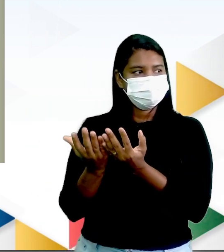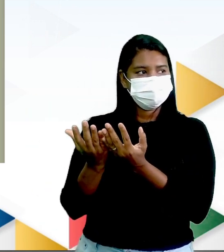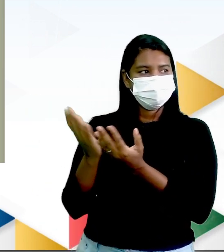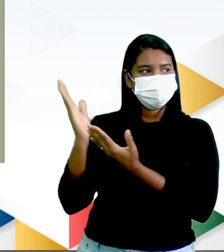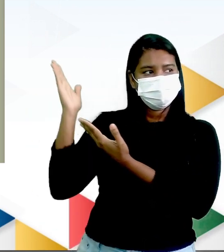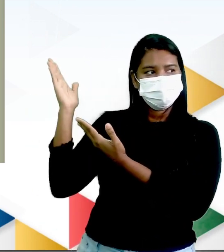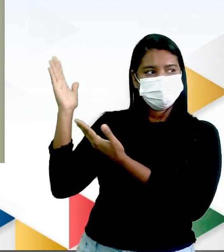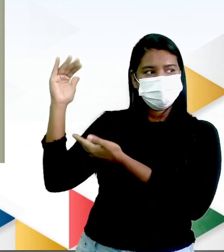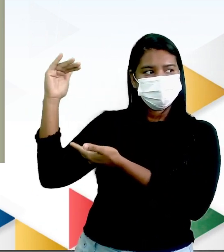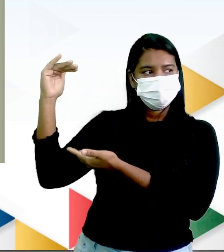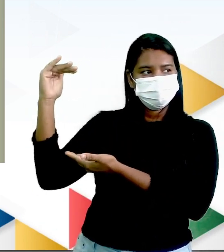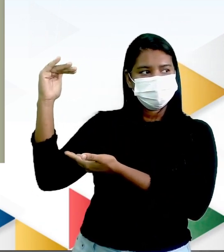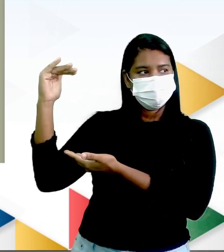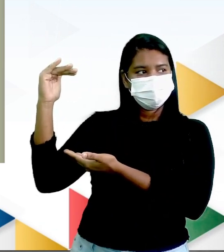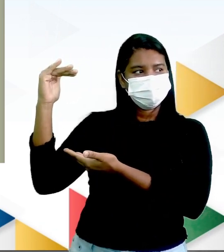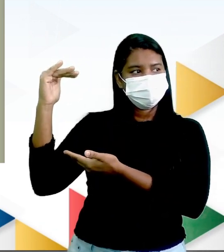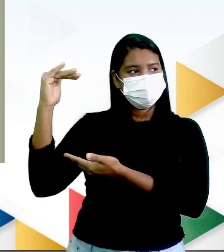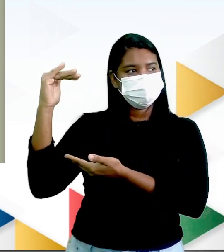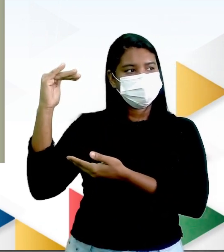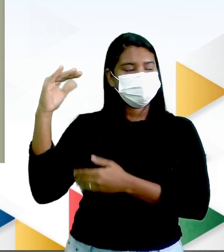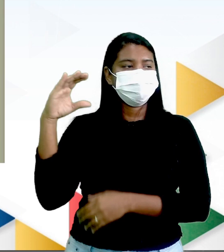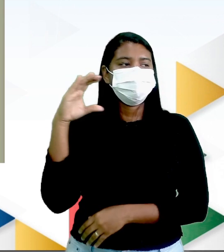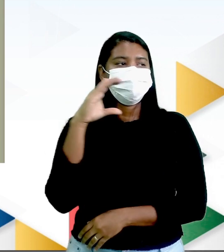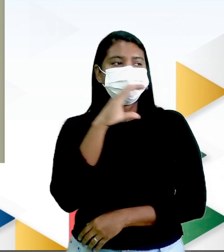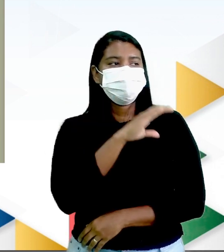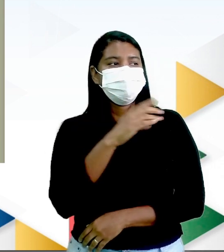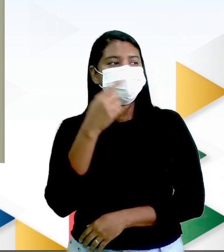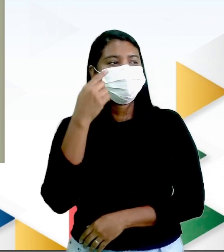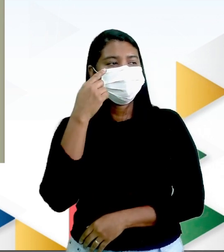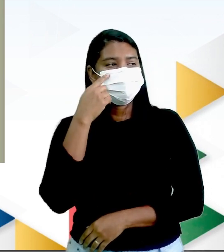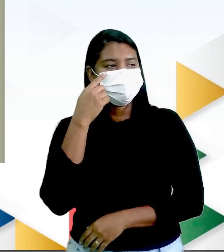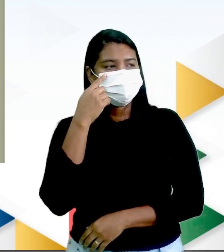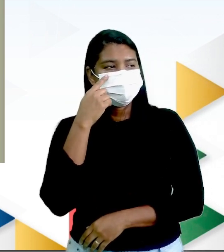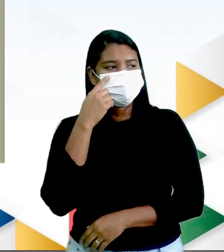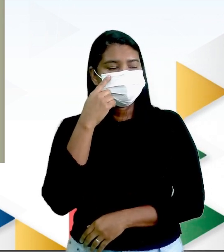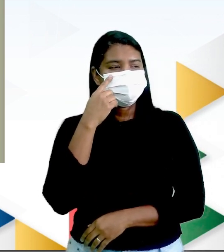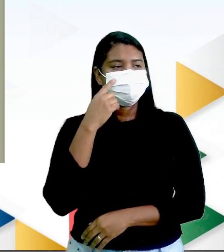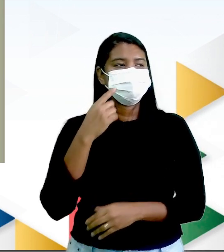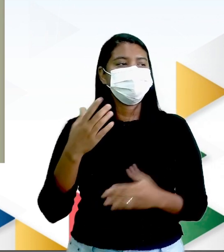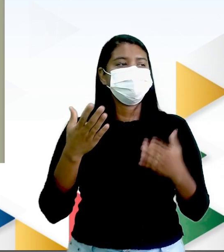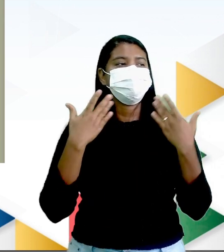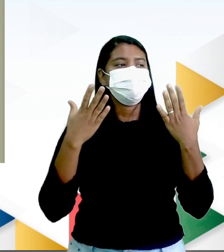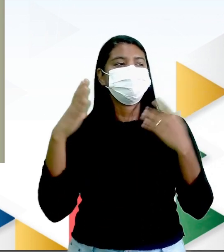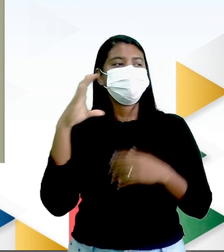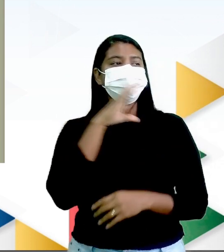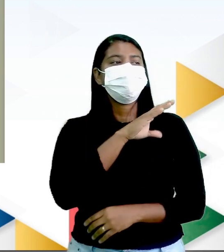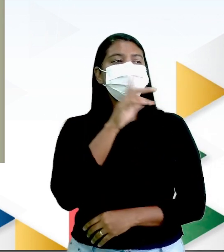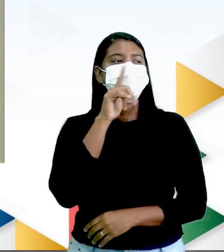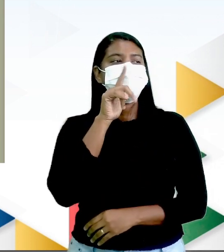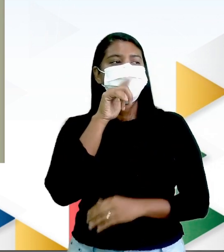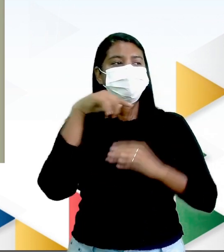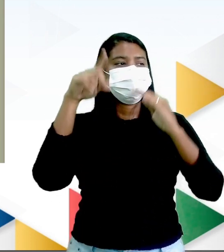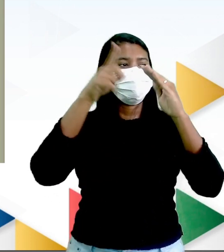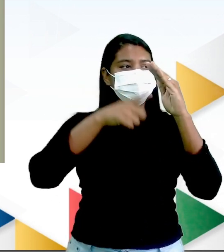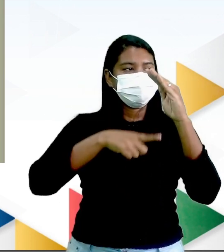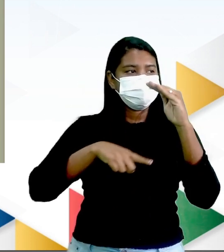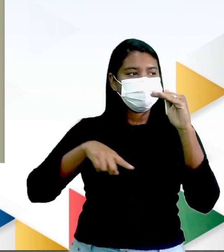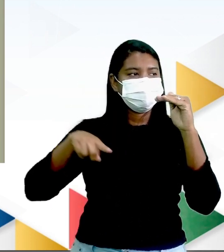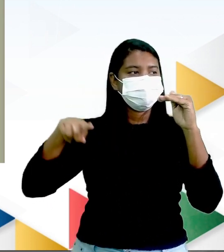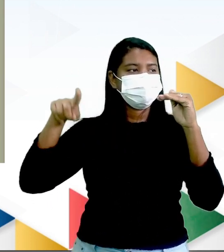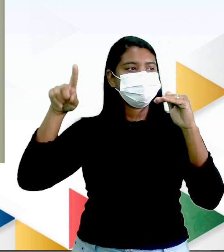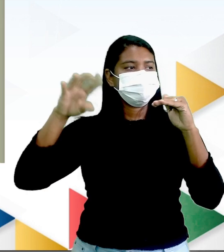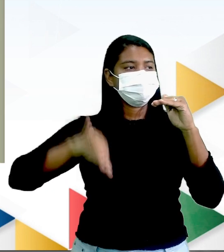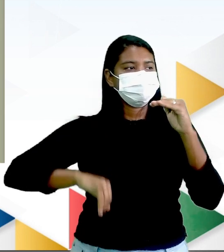atento para o reservatório quente, onde a gente observa uma grande fonte de calor e essa água, por algum motivo, ela vai sofrendo a